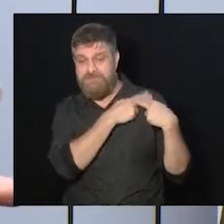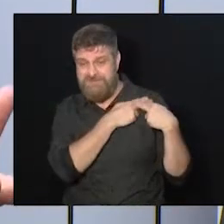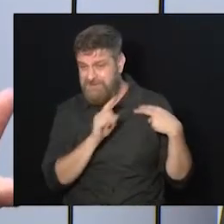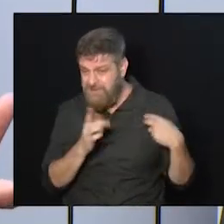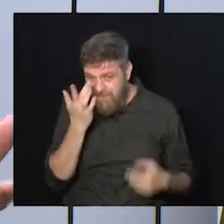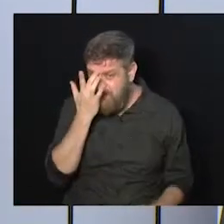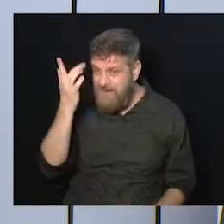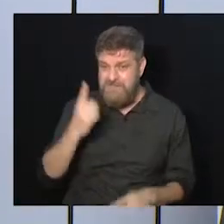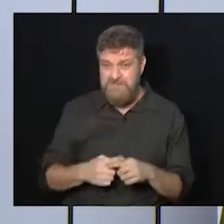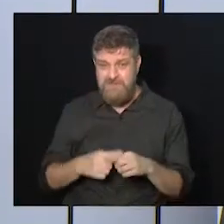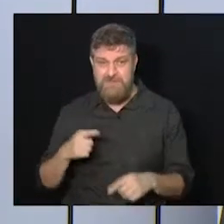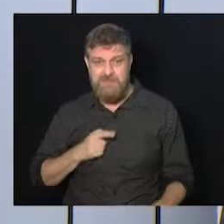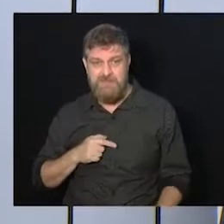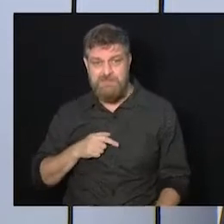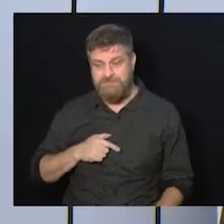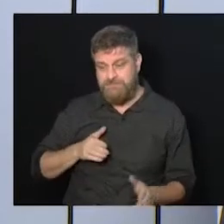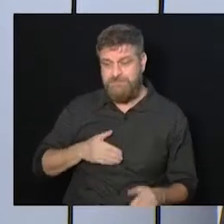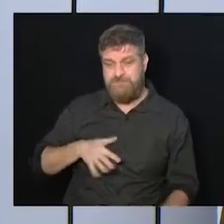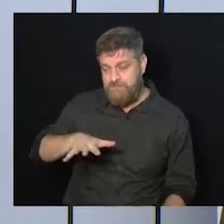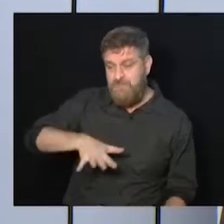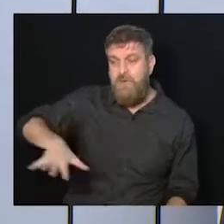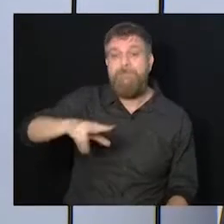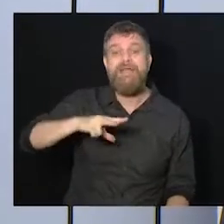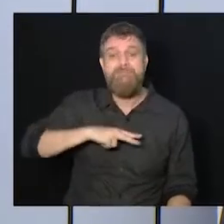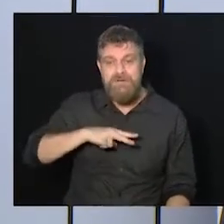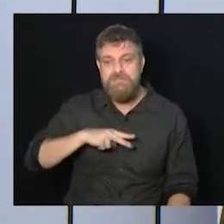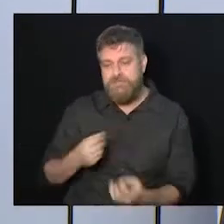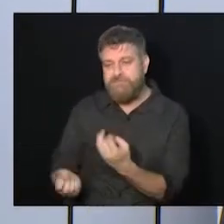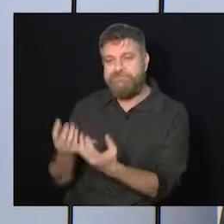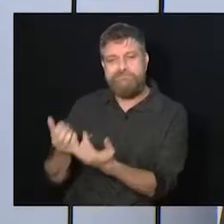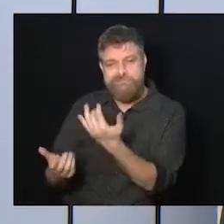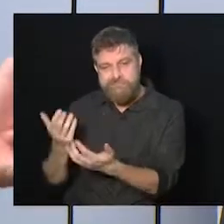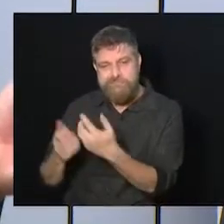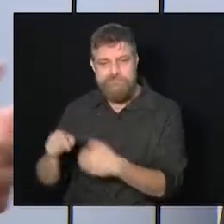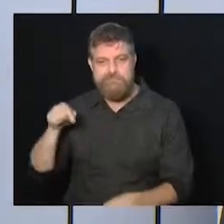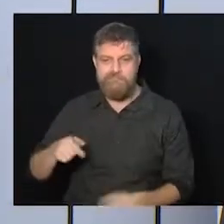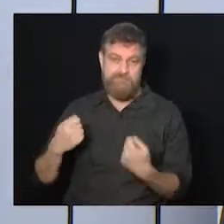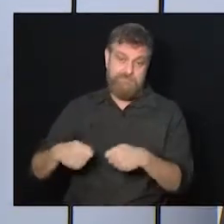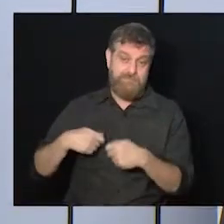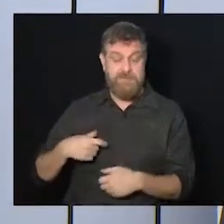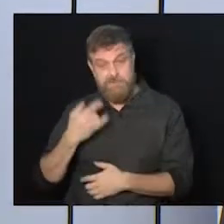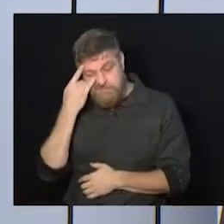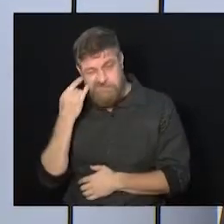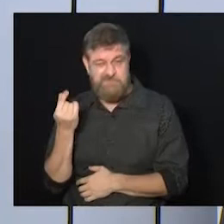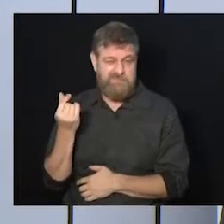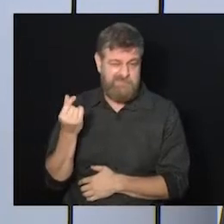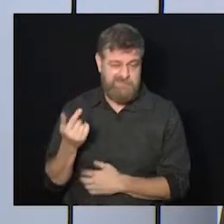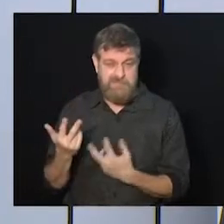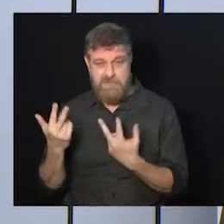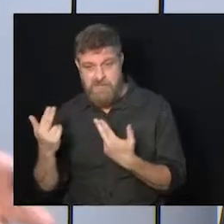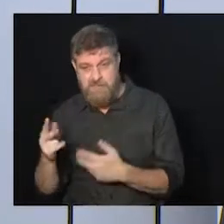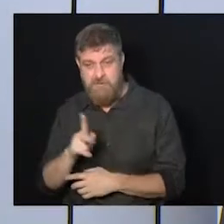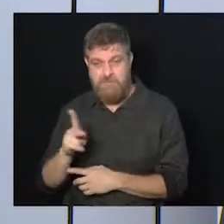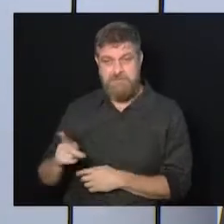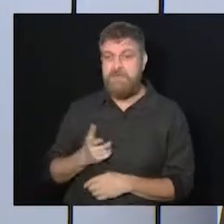vezes acontece dentro de uma propriedade particular, às vezes motivada por isso que a professora Luciane falou, às